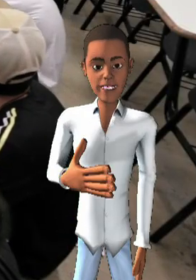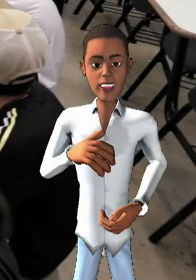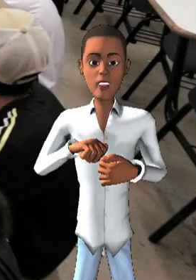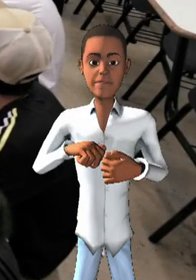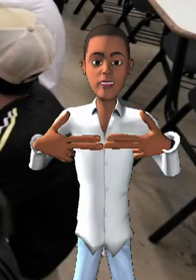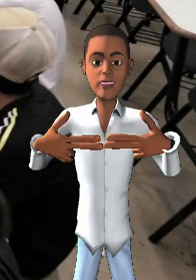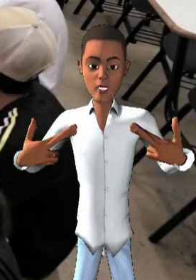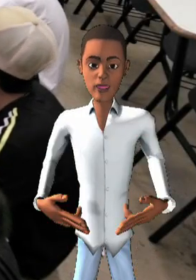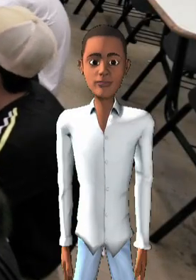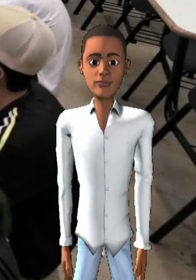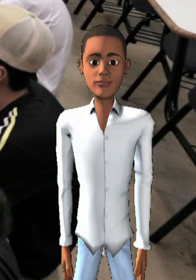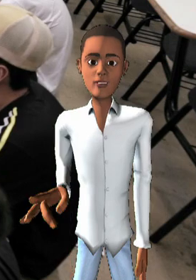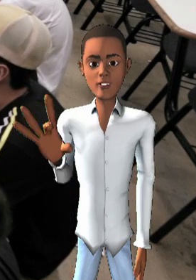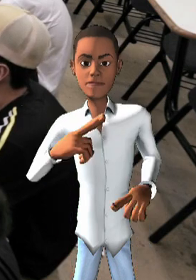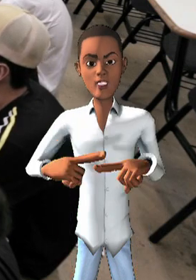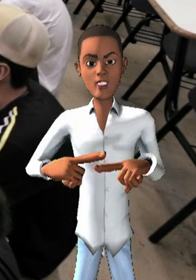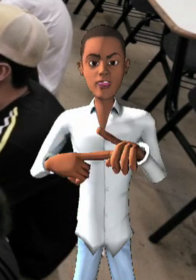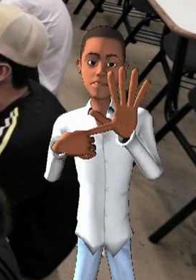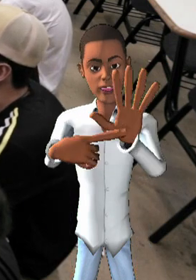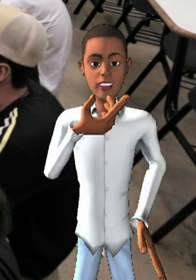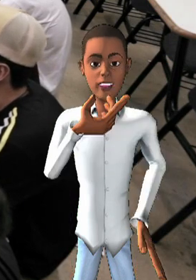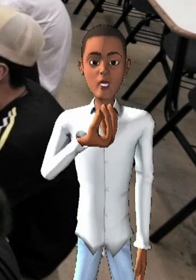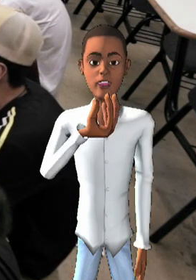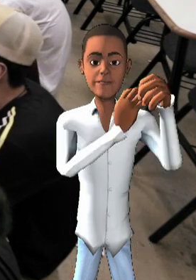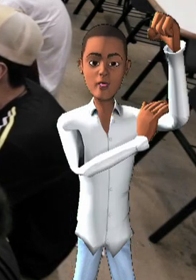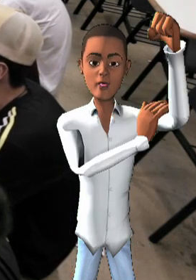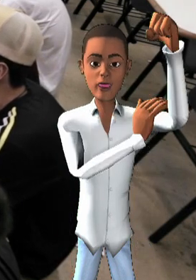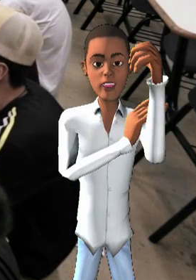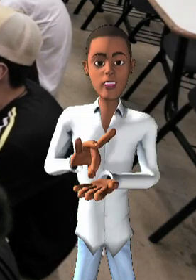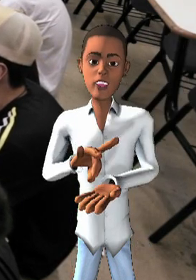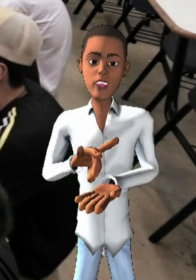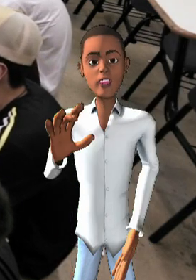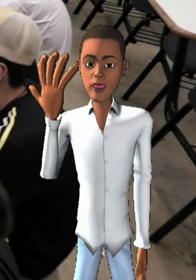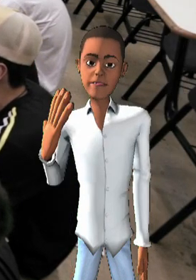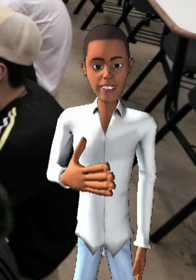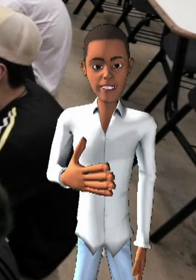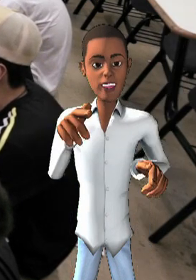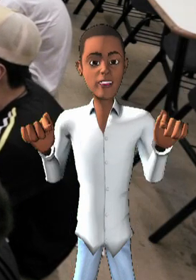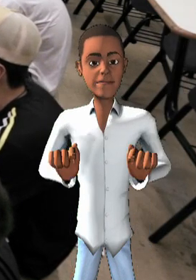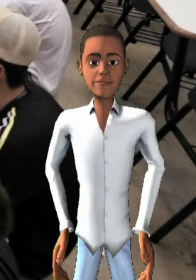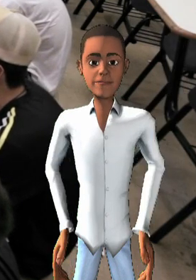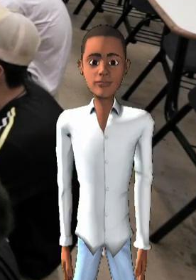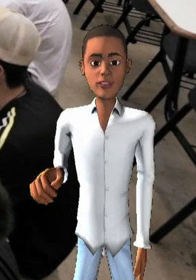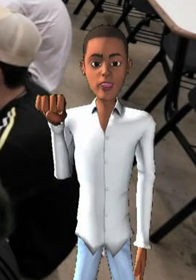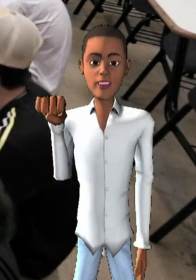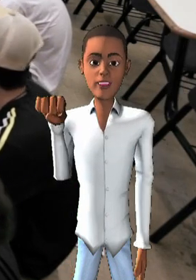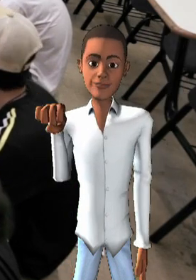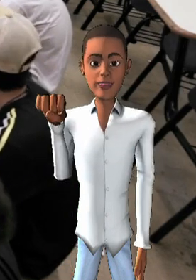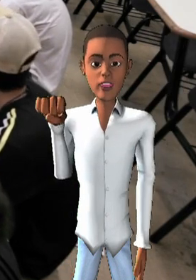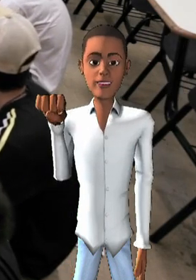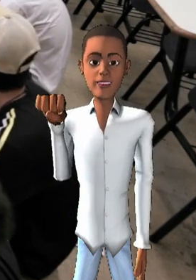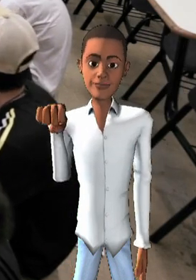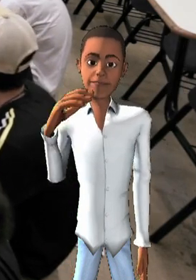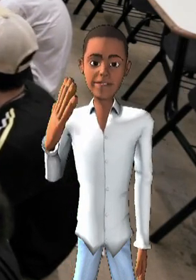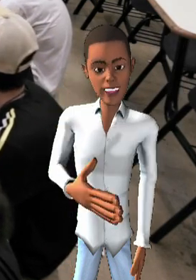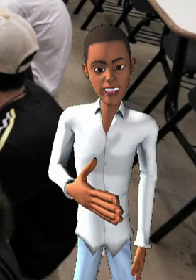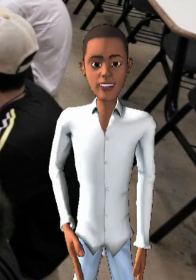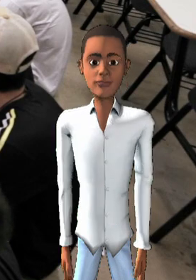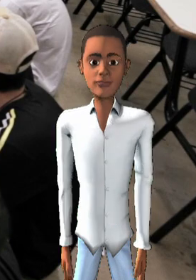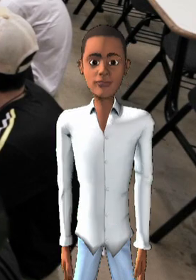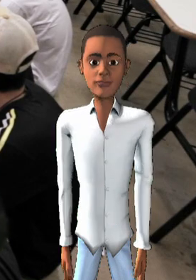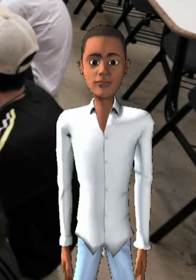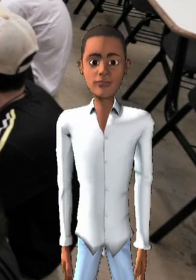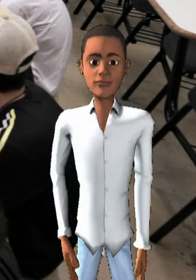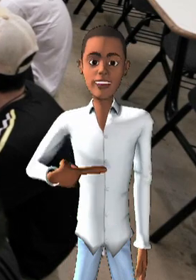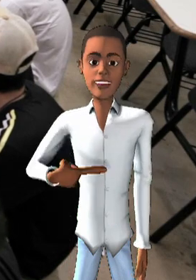sentiram pressionados alguma vez a fazer alguma coisa para mostrar que vocês eram mais homem? Já, com certeza. Teve